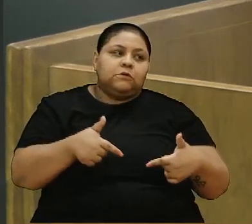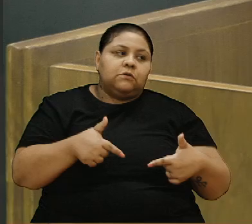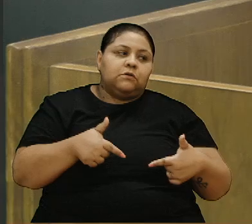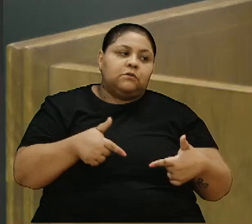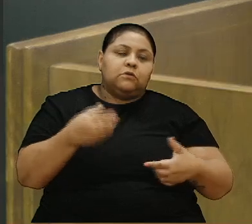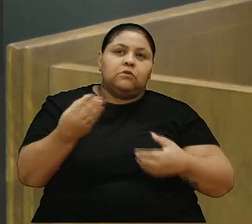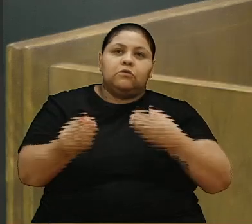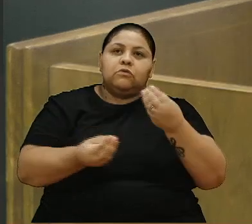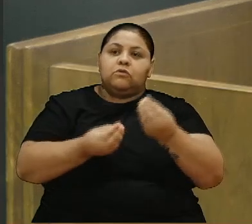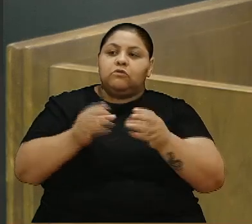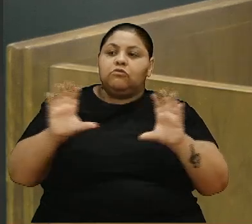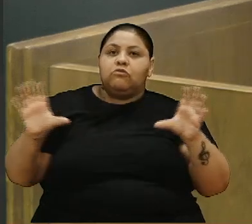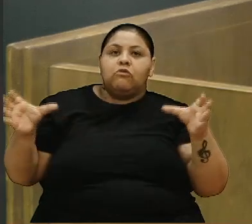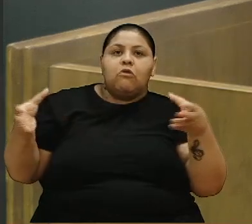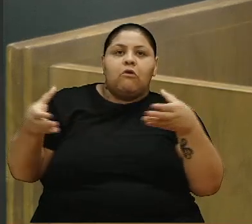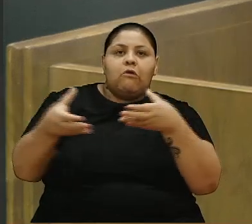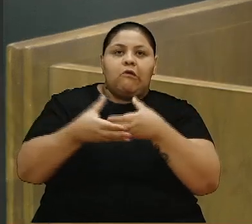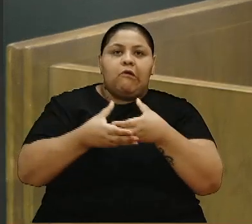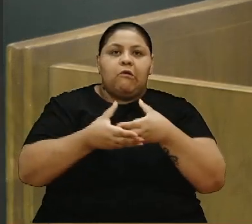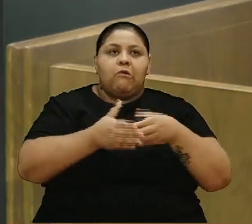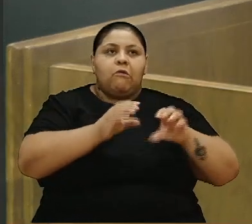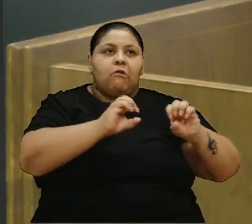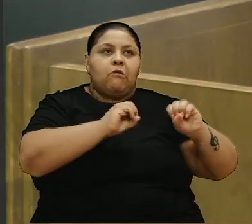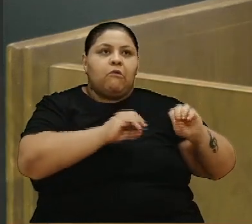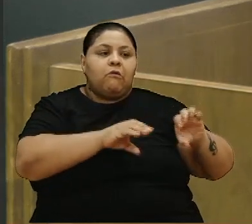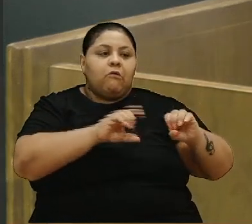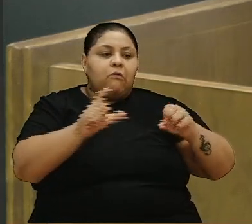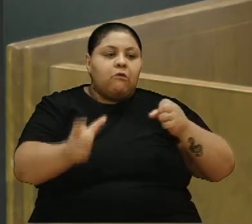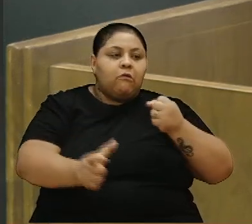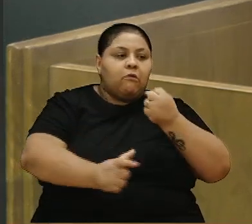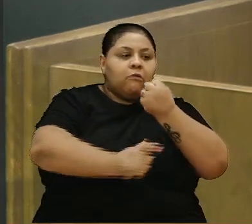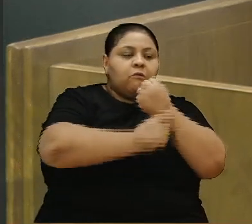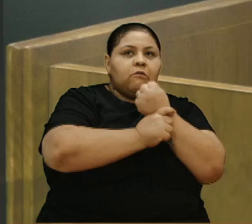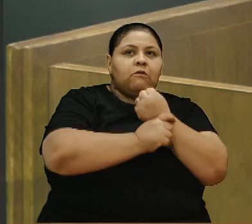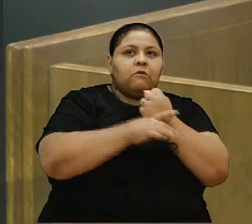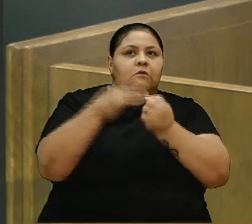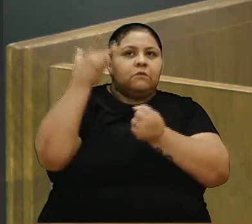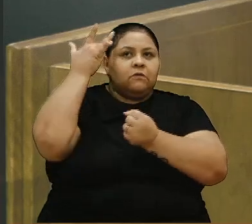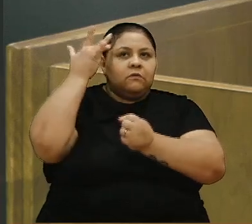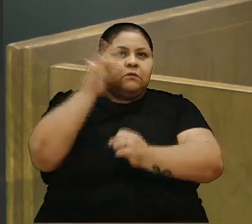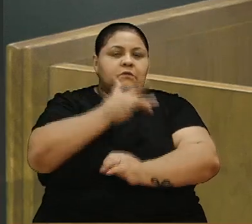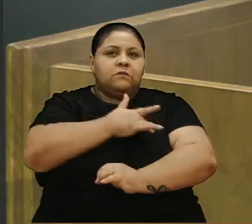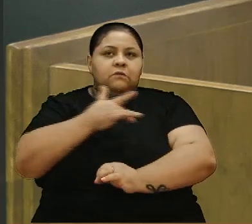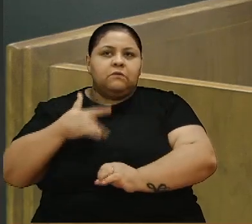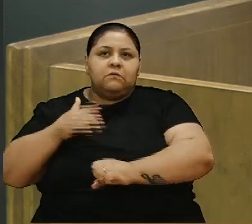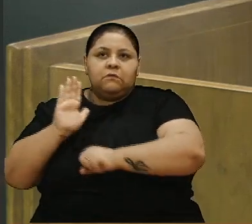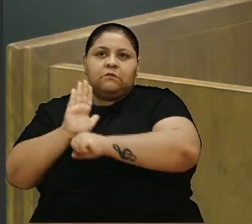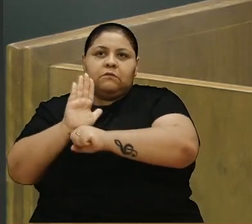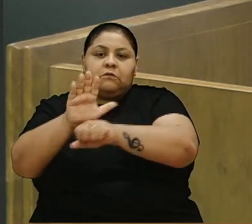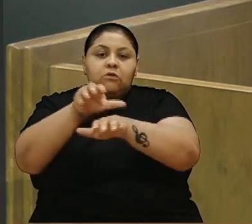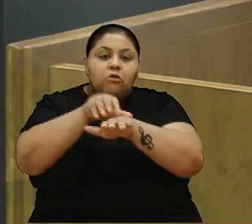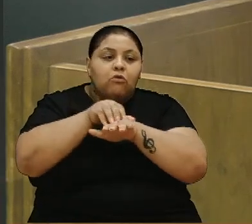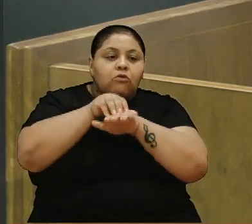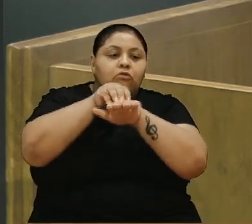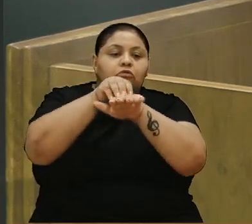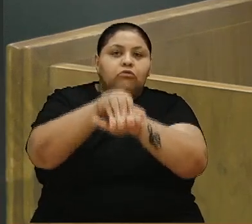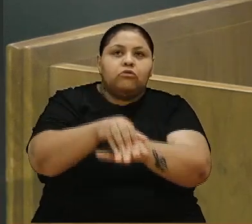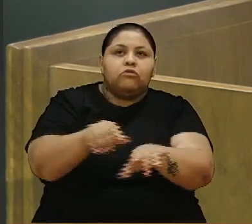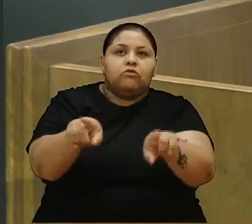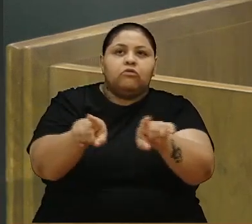com um conjunto que envolve a educação, a segurança, a saúde, a assistência, o transporte,